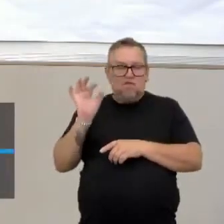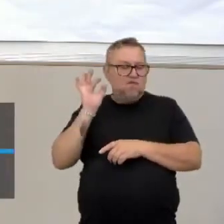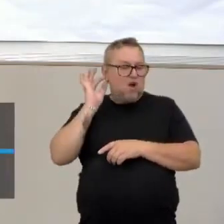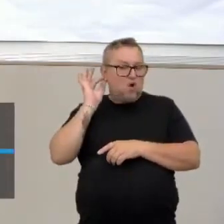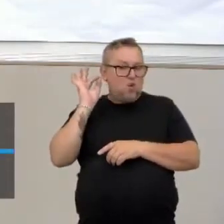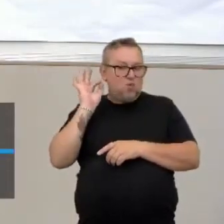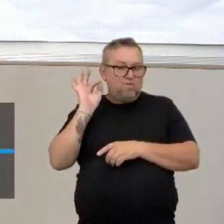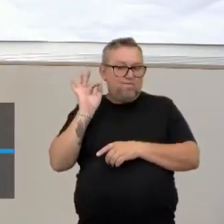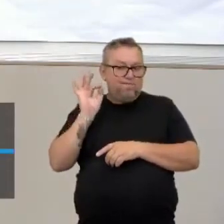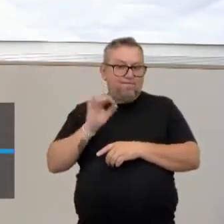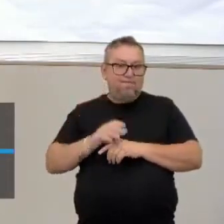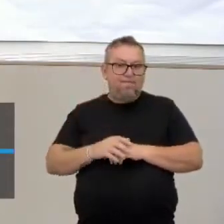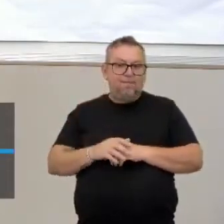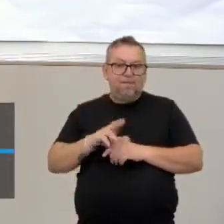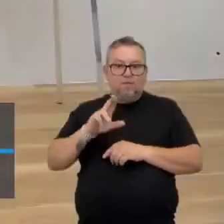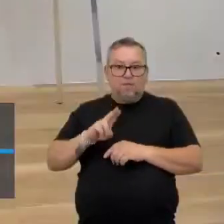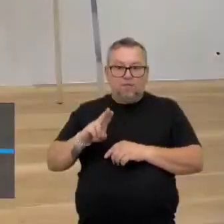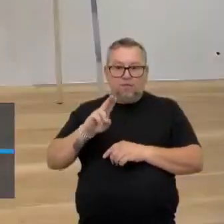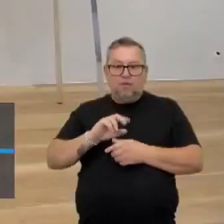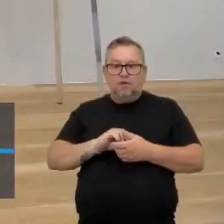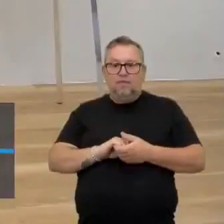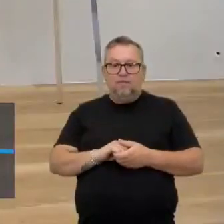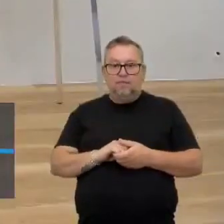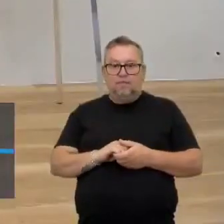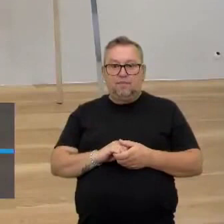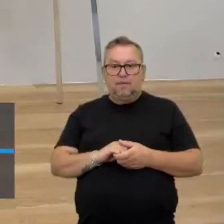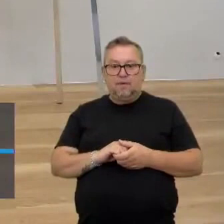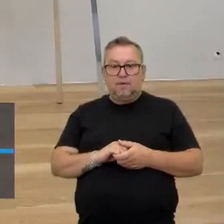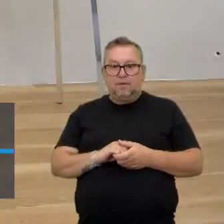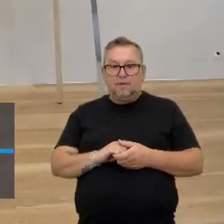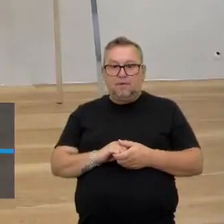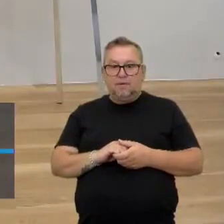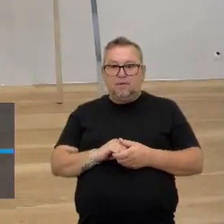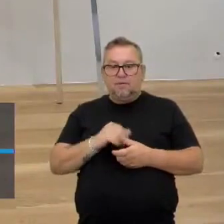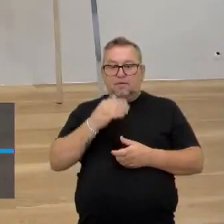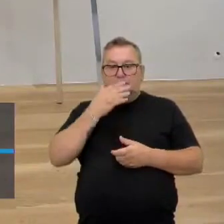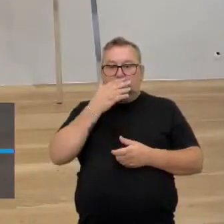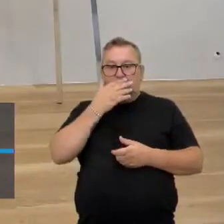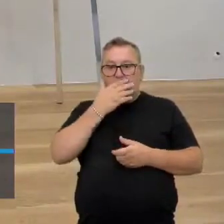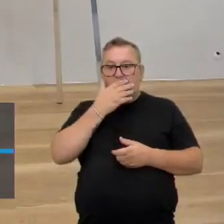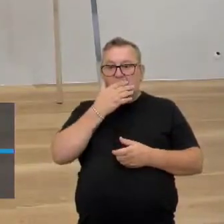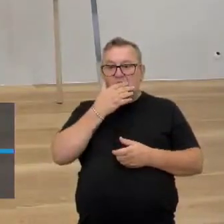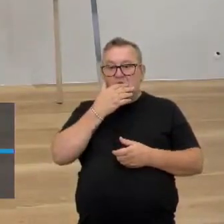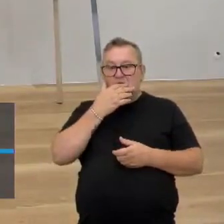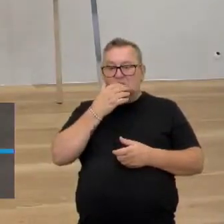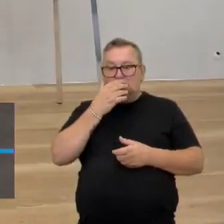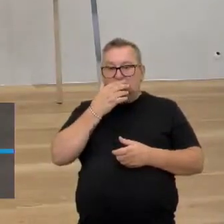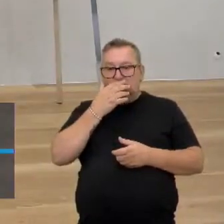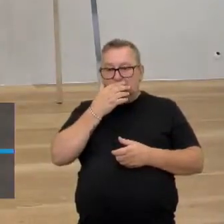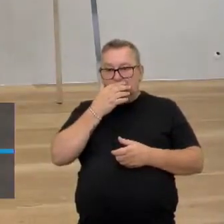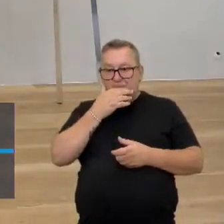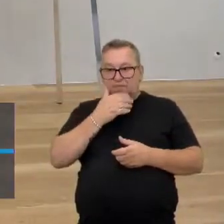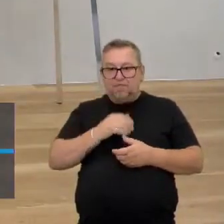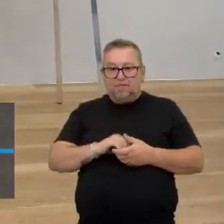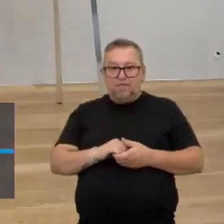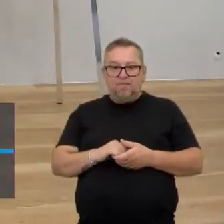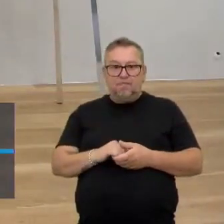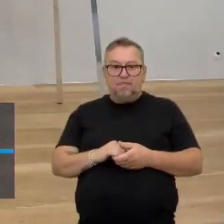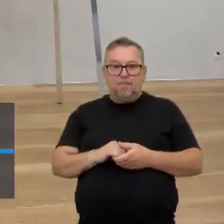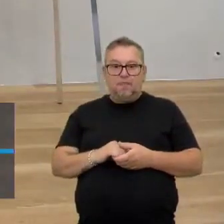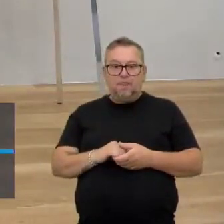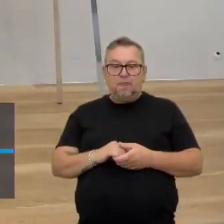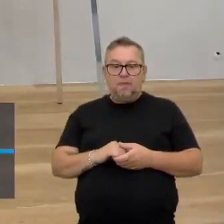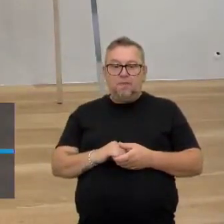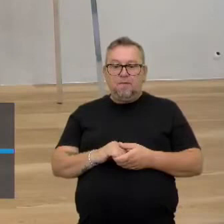vou usar o pincel, então vamos mostrar aqui agora como que funciona. Então vamos ver aqui, ó, vou colar no lugar certo, senão vou